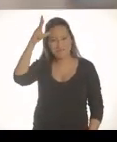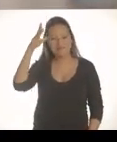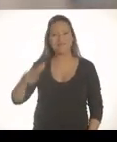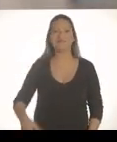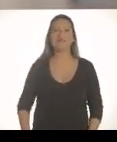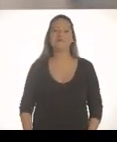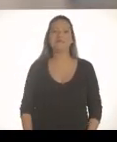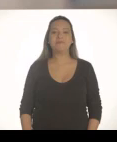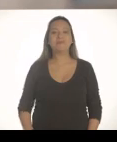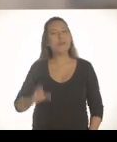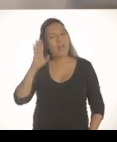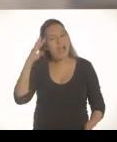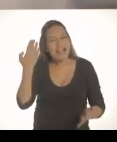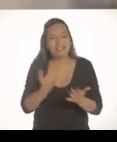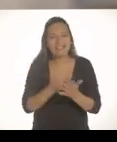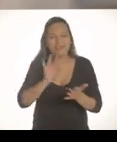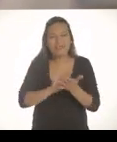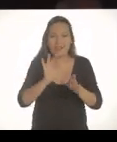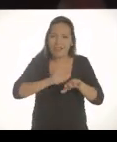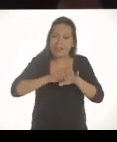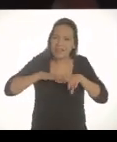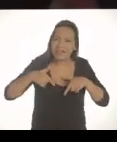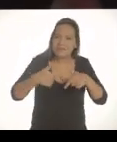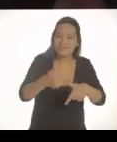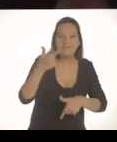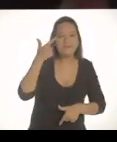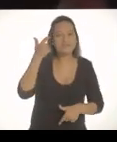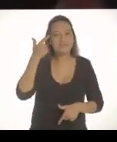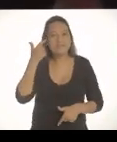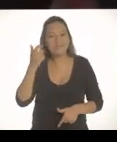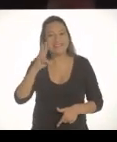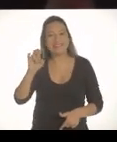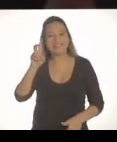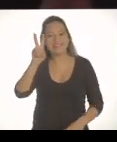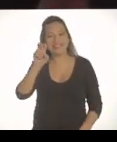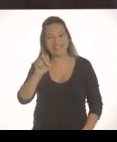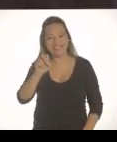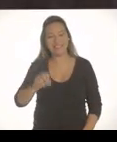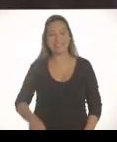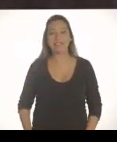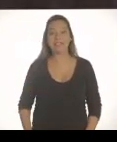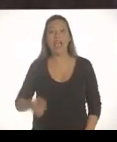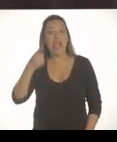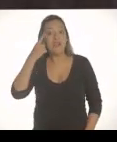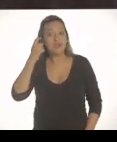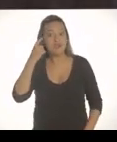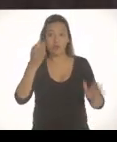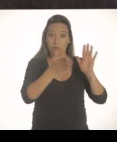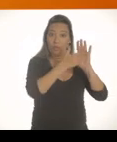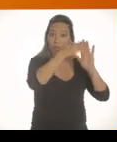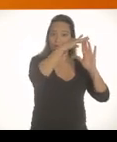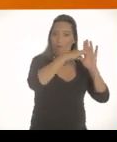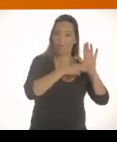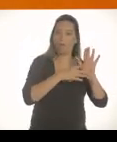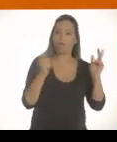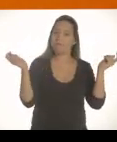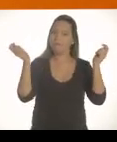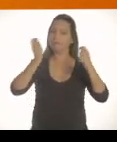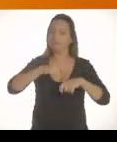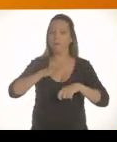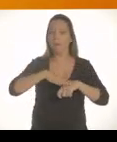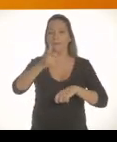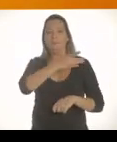na cabeça. Freixo 50, prefeito. Eu acredito que o Freixo vai fazer. Sou Freixo, sou 50. Freixo